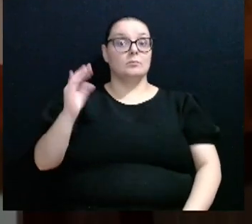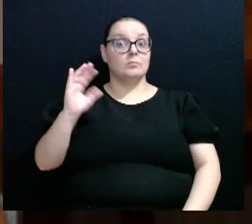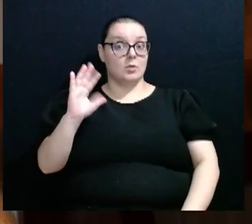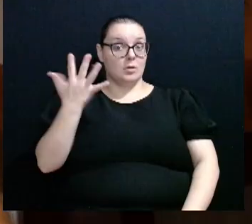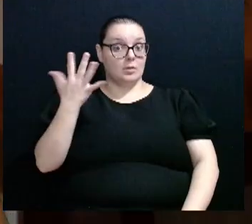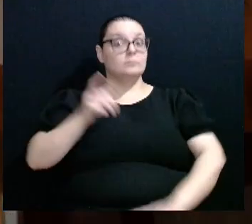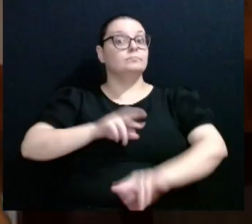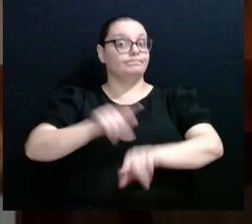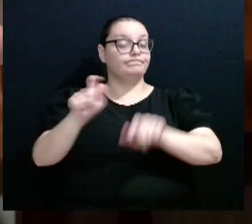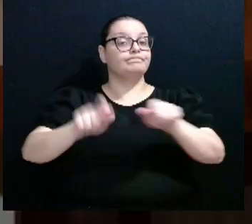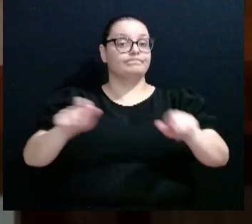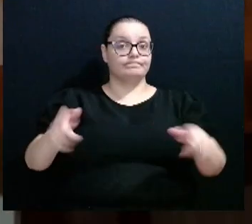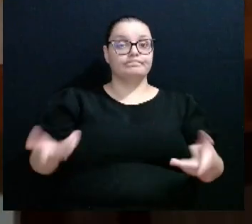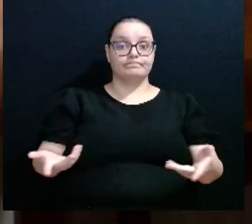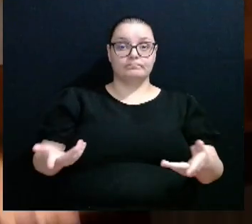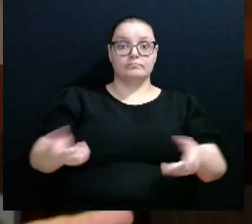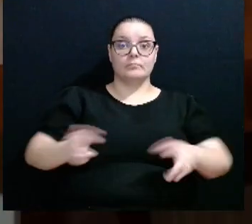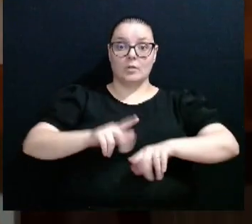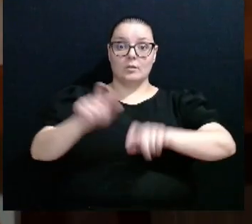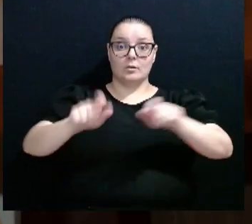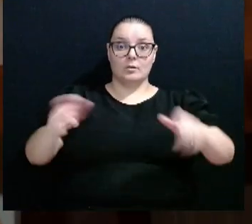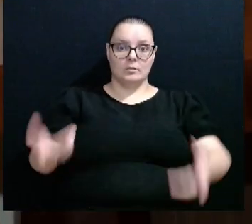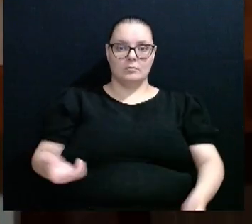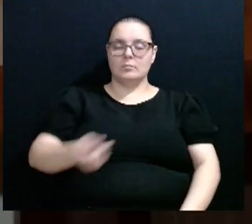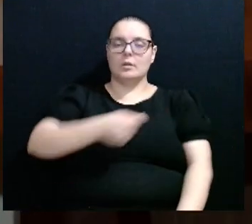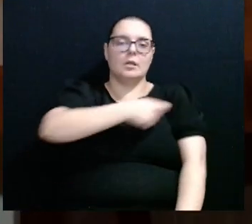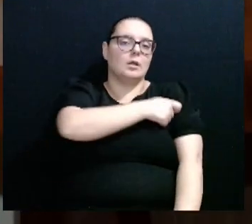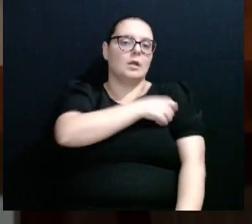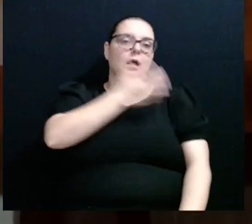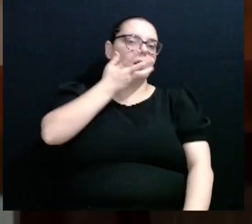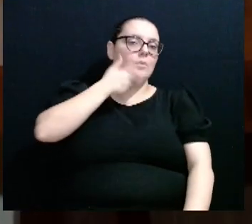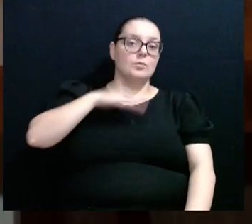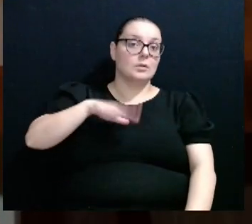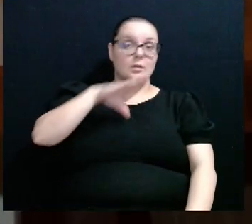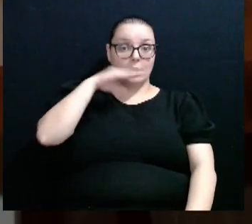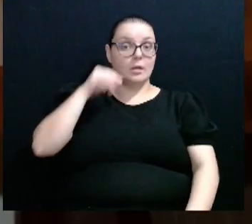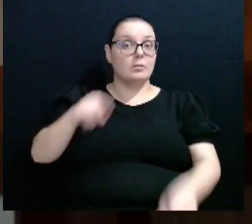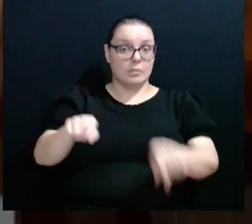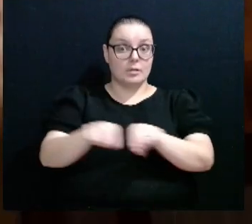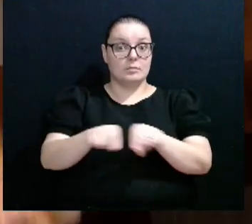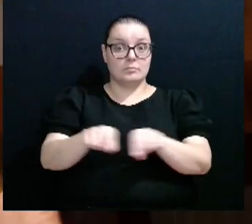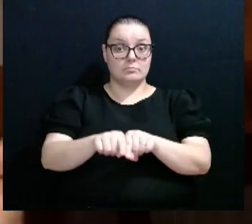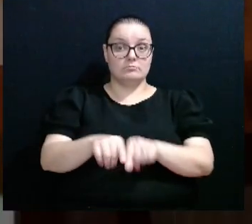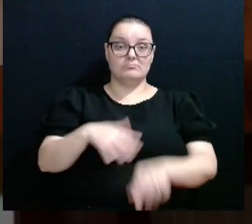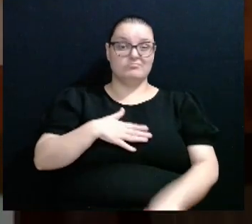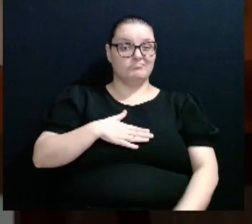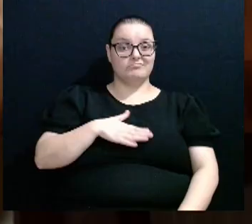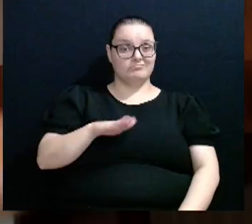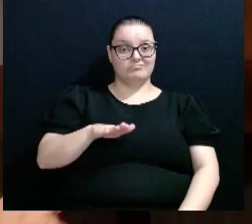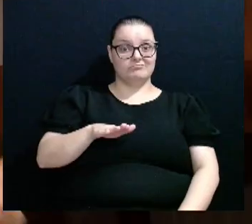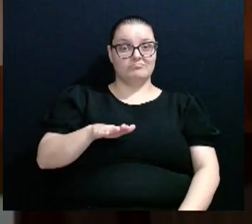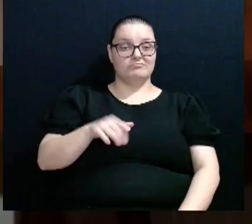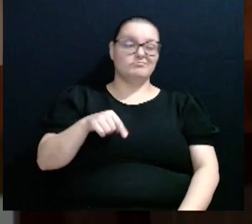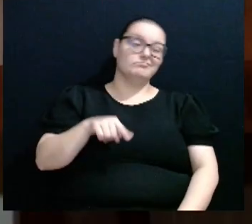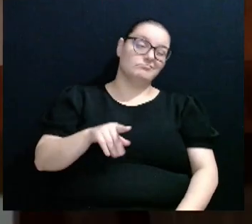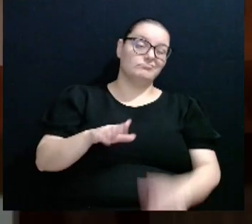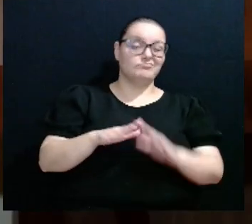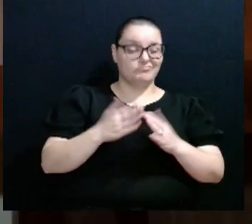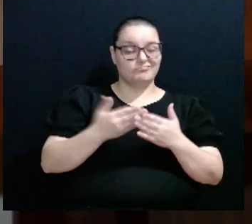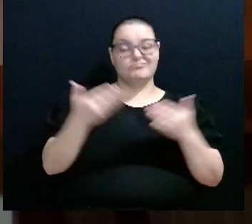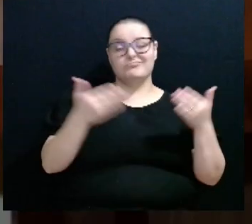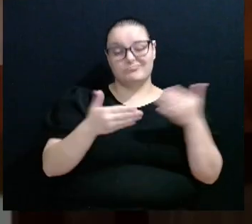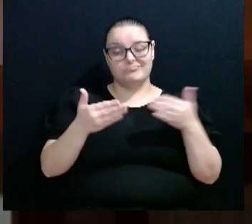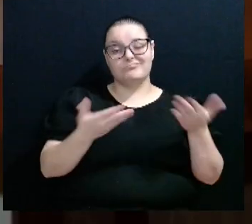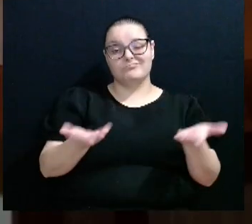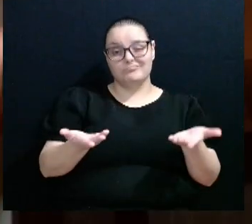né? Muitas pessoas, alunos, crianças e adolescentes também, não gostam de ir para a escola, frequentar o colégio. Por quê?